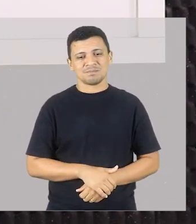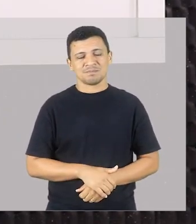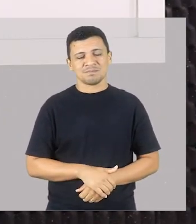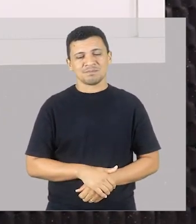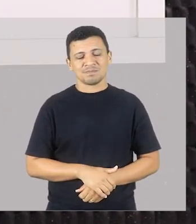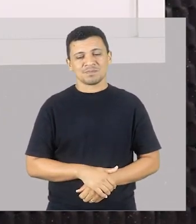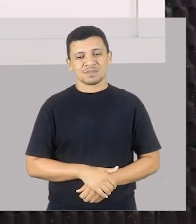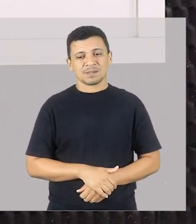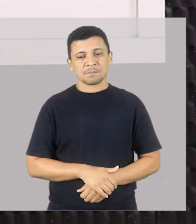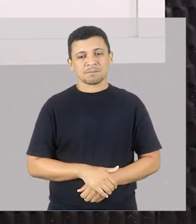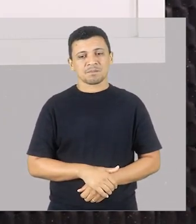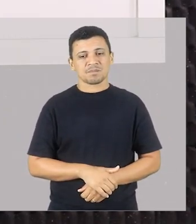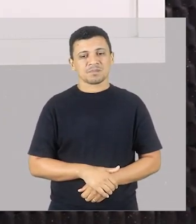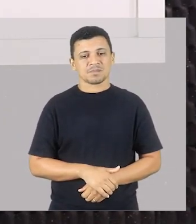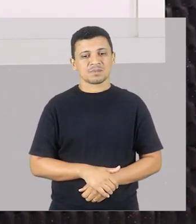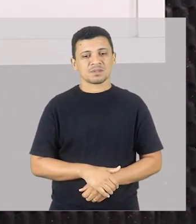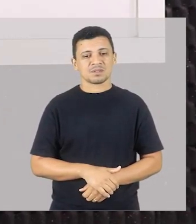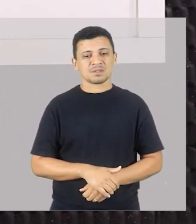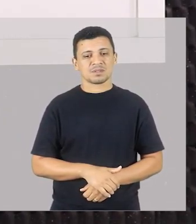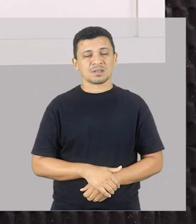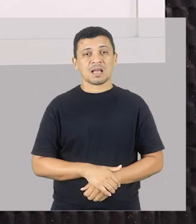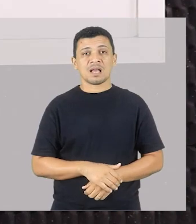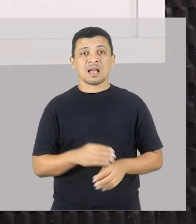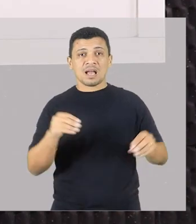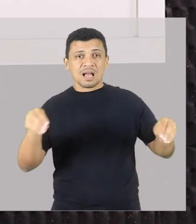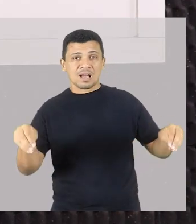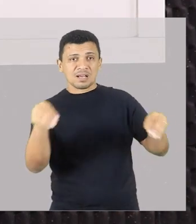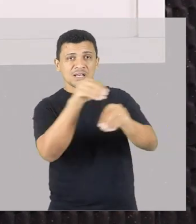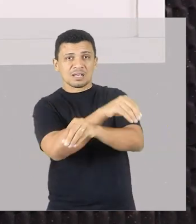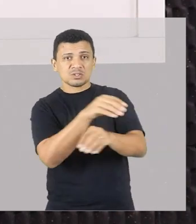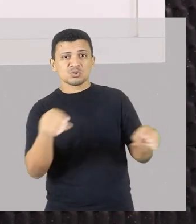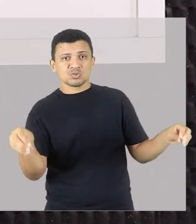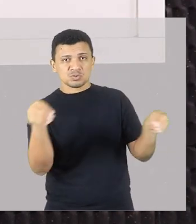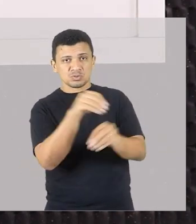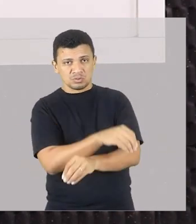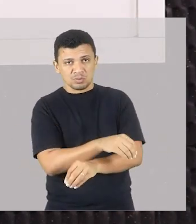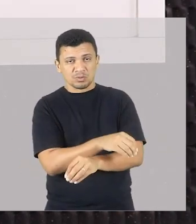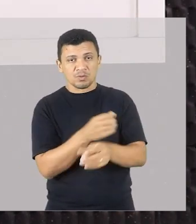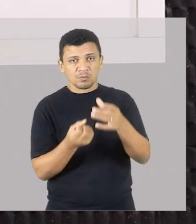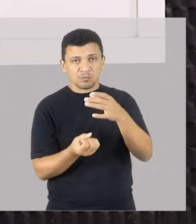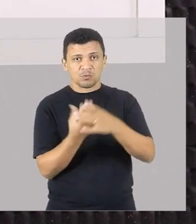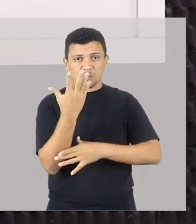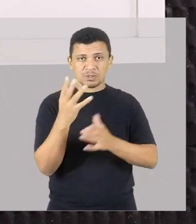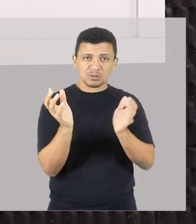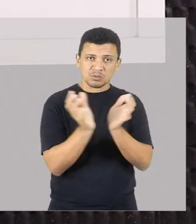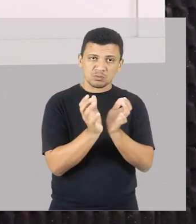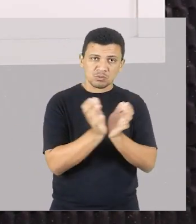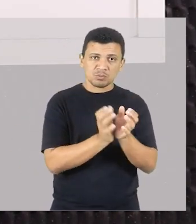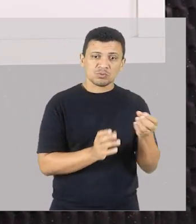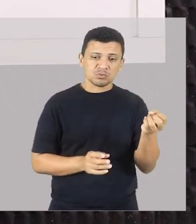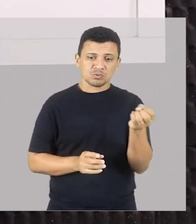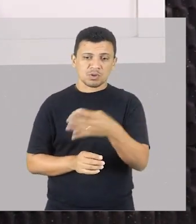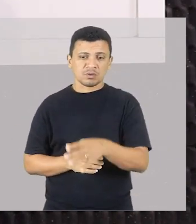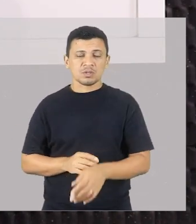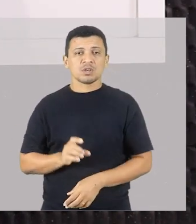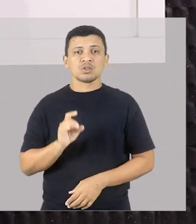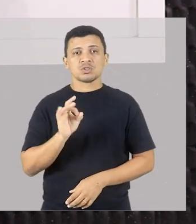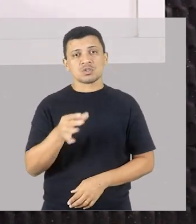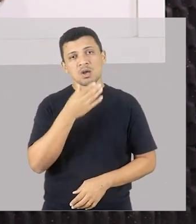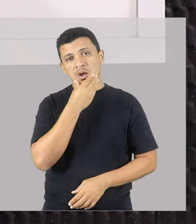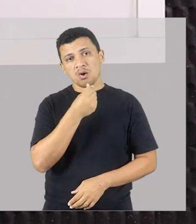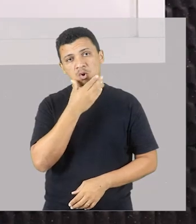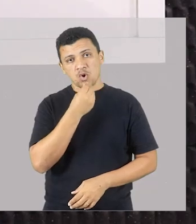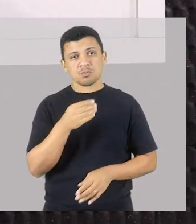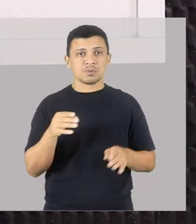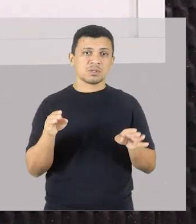Galera, é o seguinte, as trocas, né, formando novos grupos, só podem ser feitas entre os